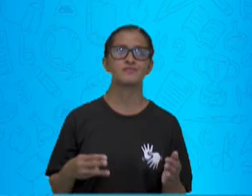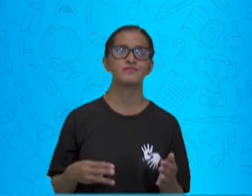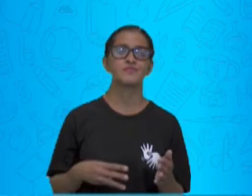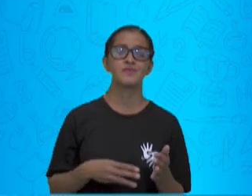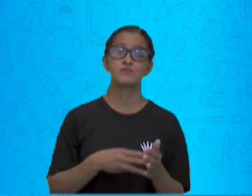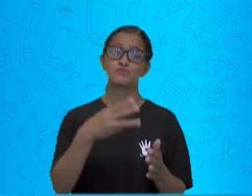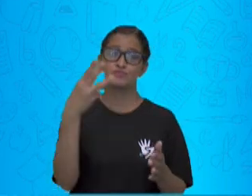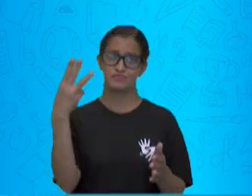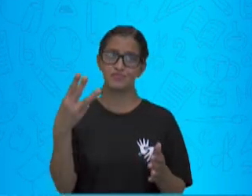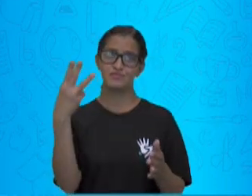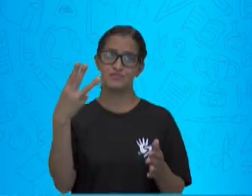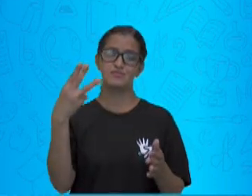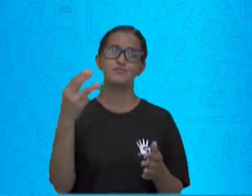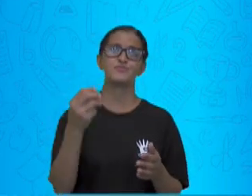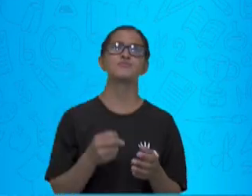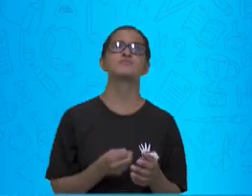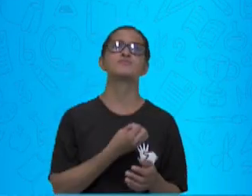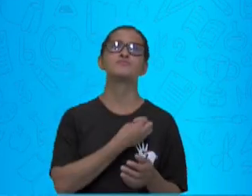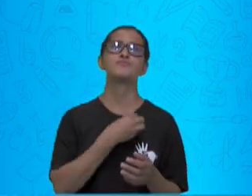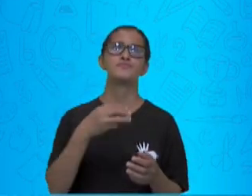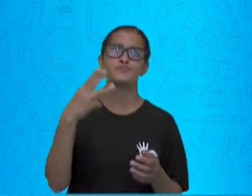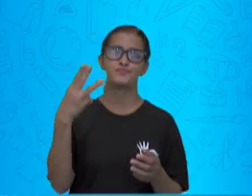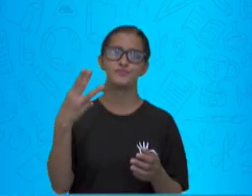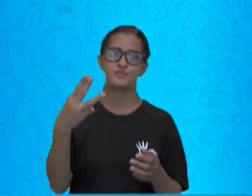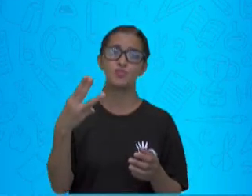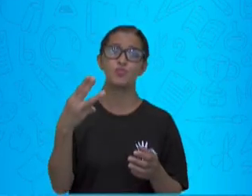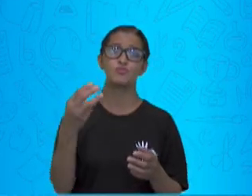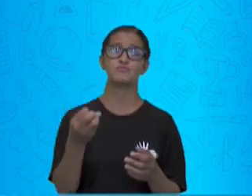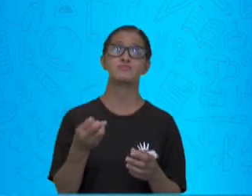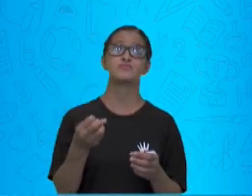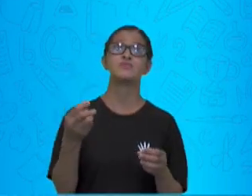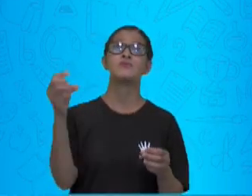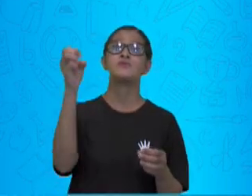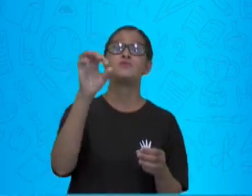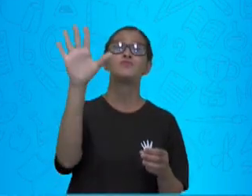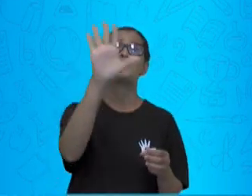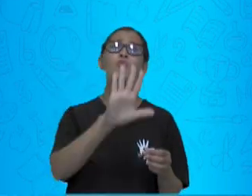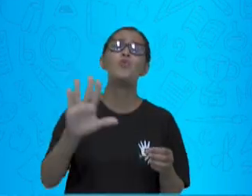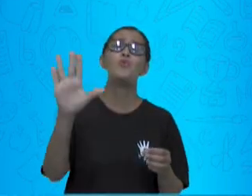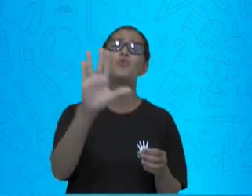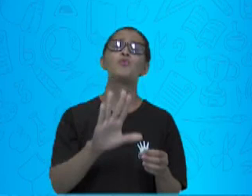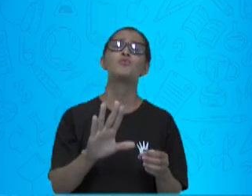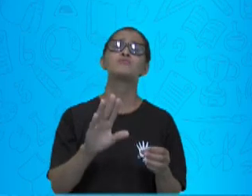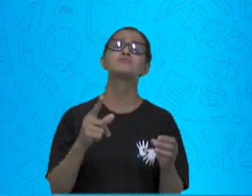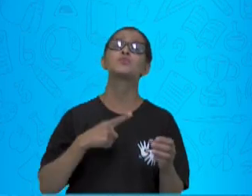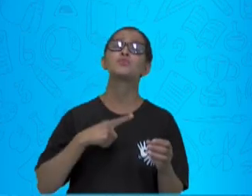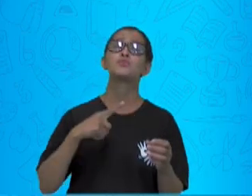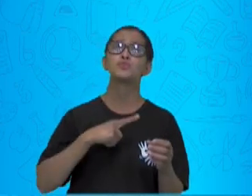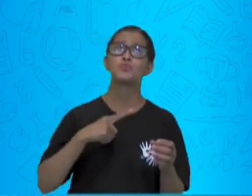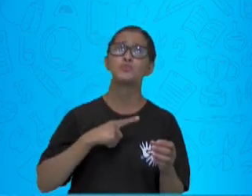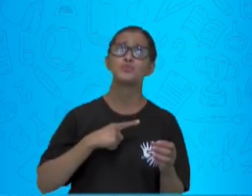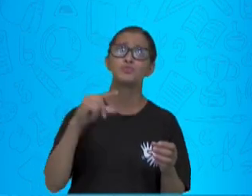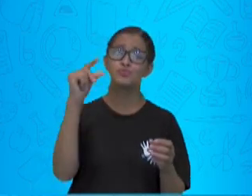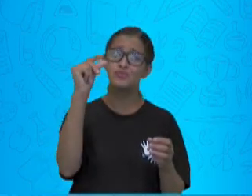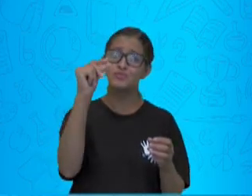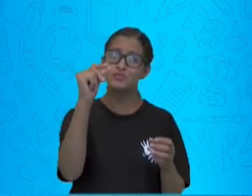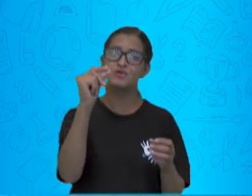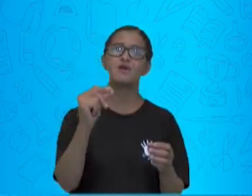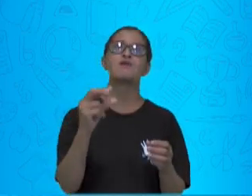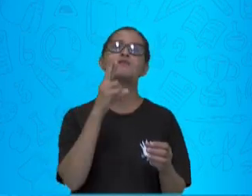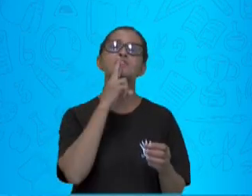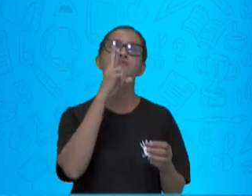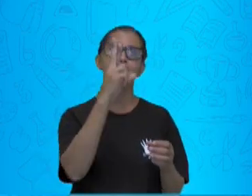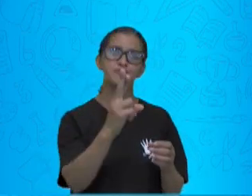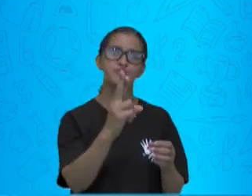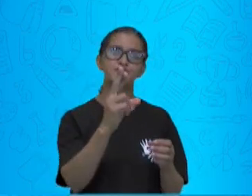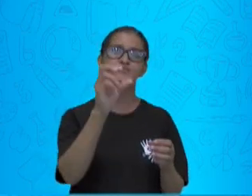Então vamos para a questão número 3. Qual região tem menos estados? A resposta é a região sul. A